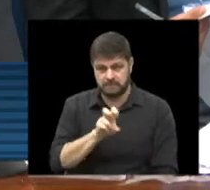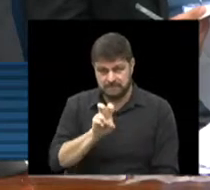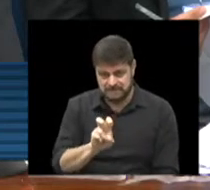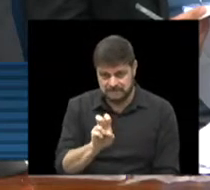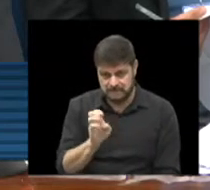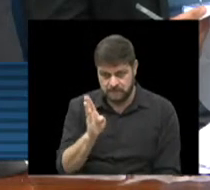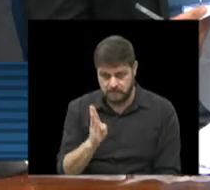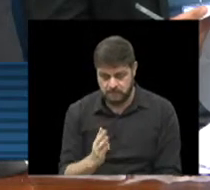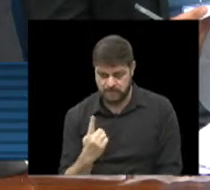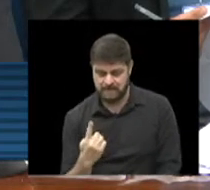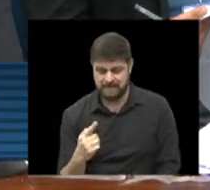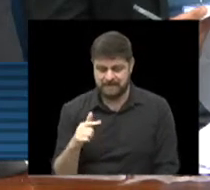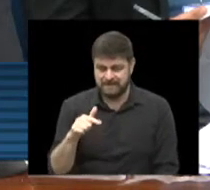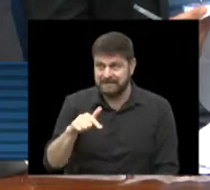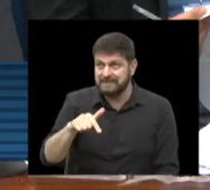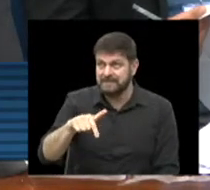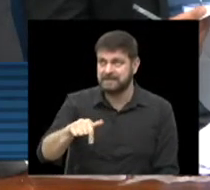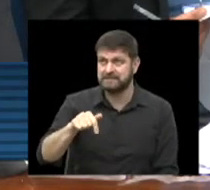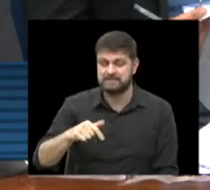05/2017, processo